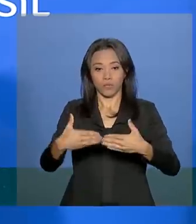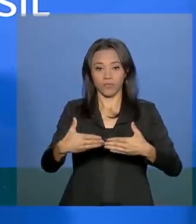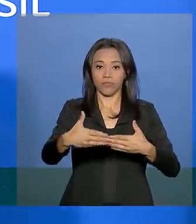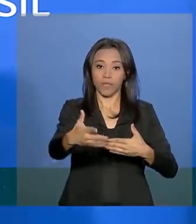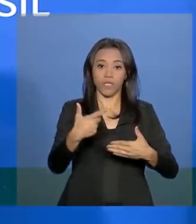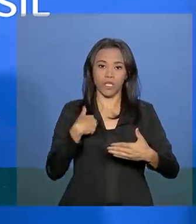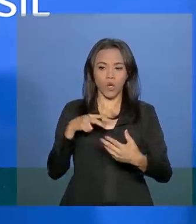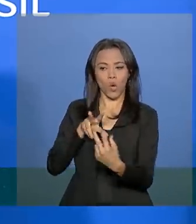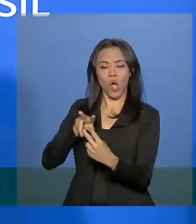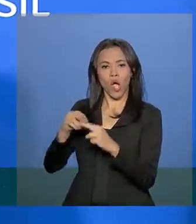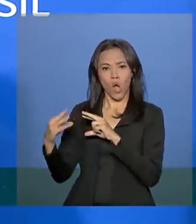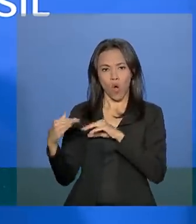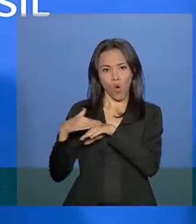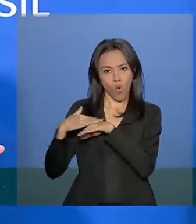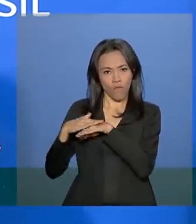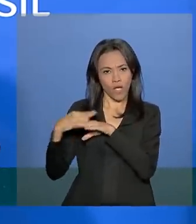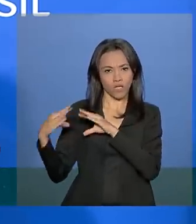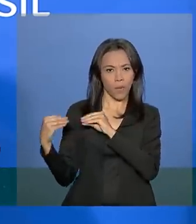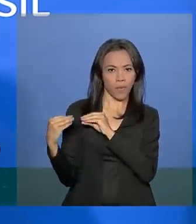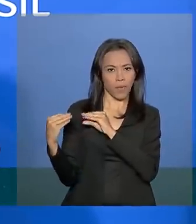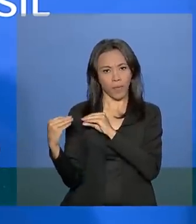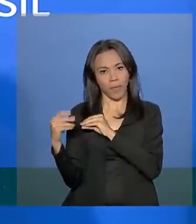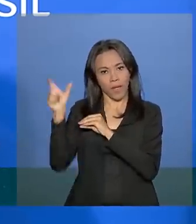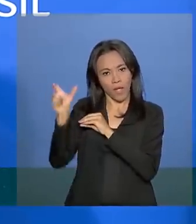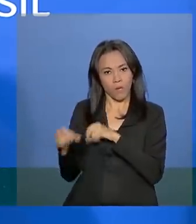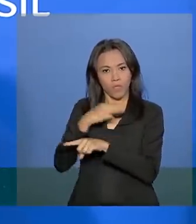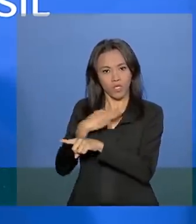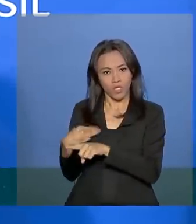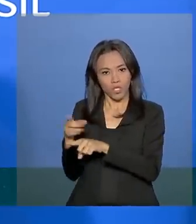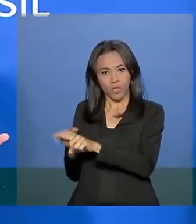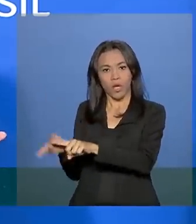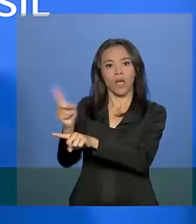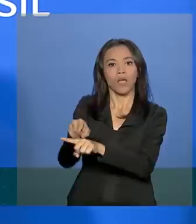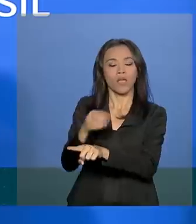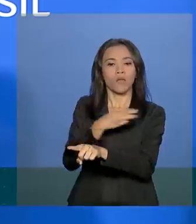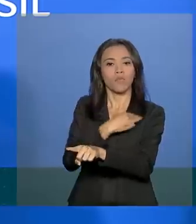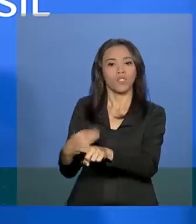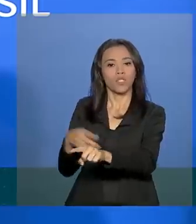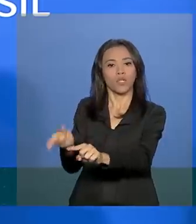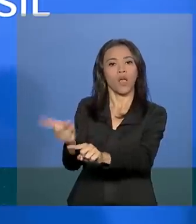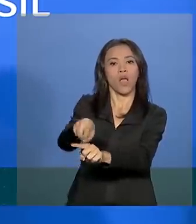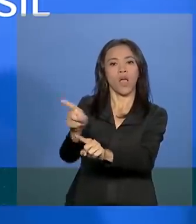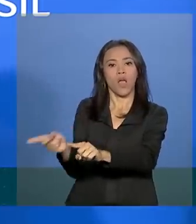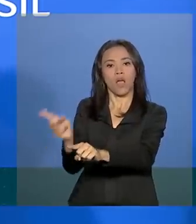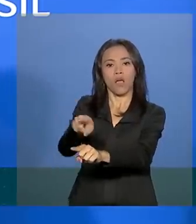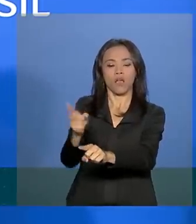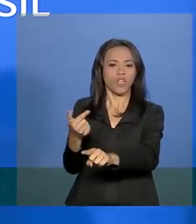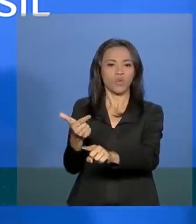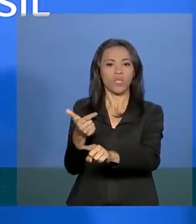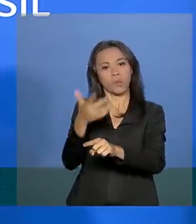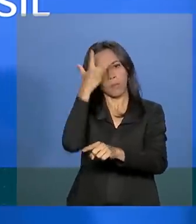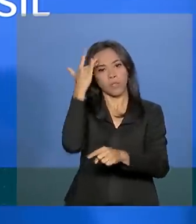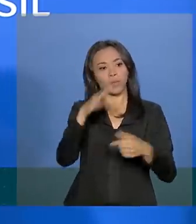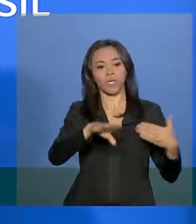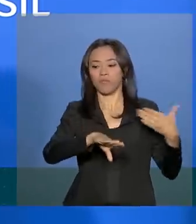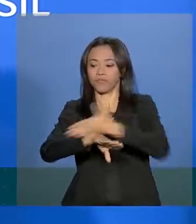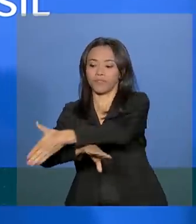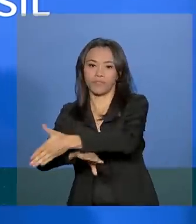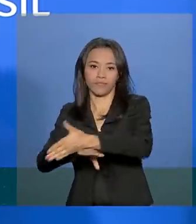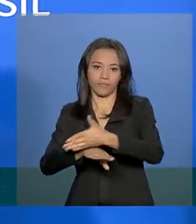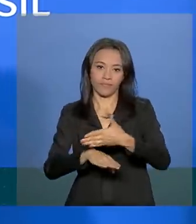conversa com o paulo guedes ele conversa com levy e não tem intermediários de nós se sabe o recado que eu estou